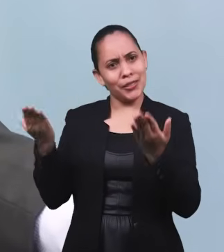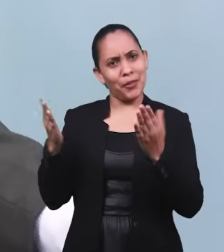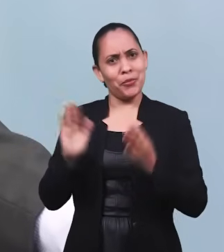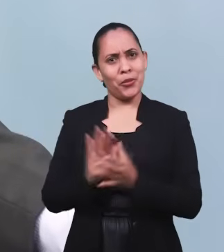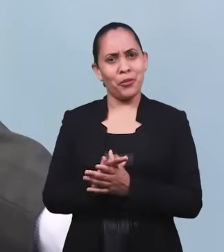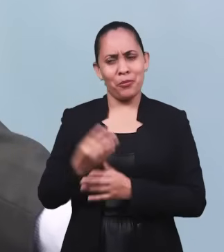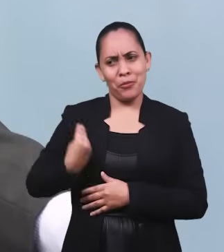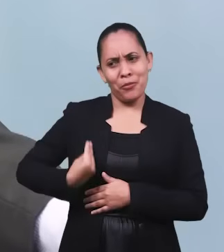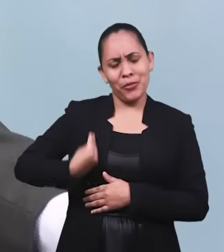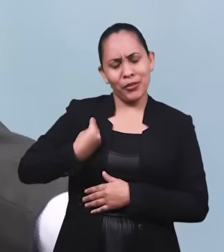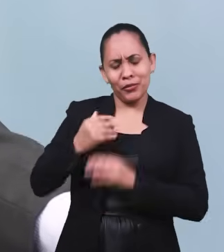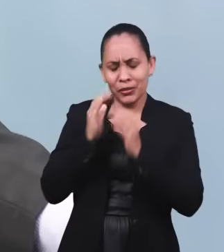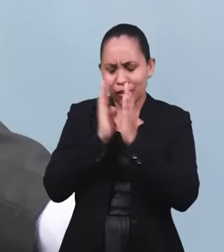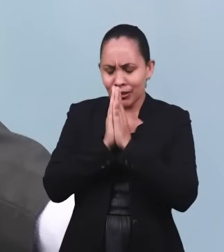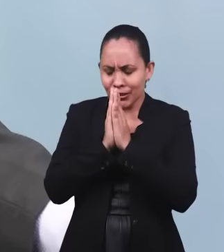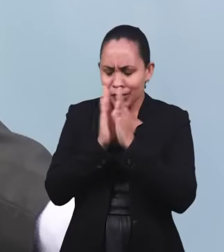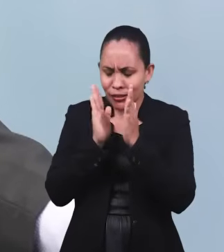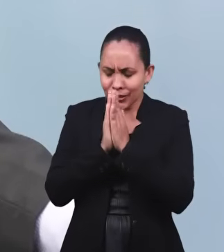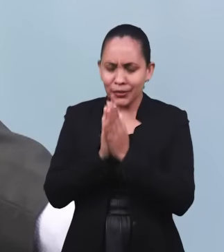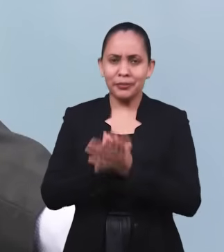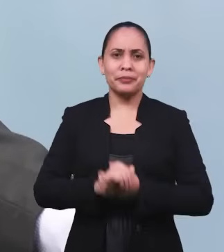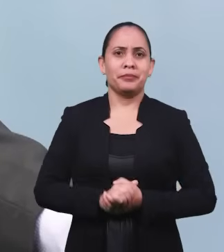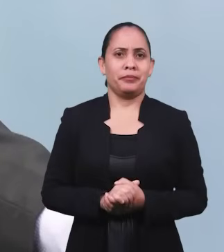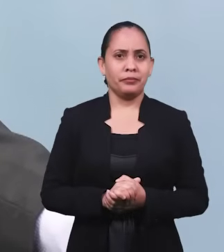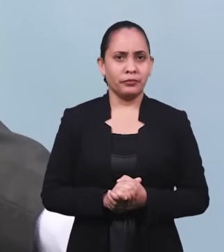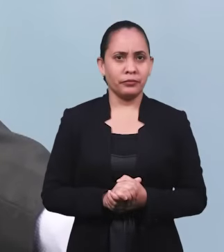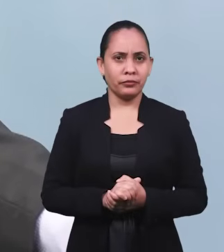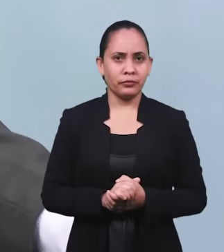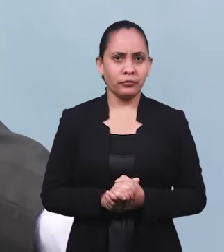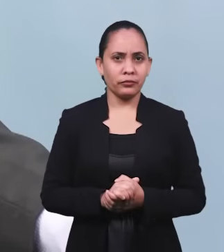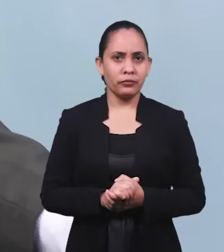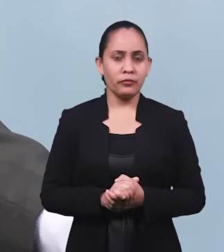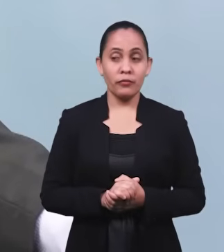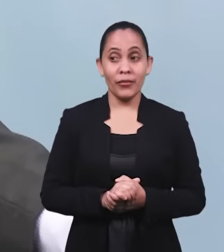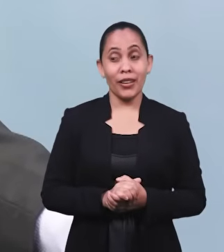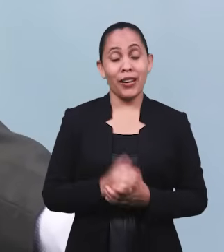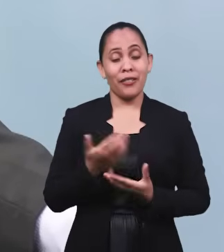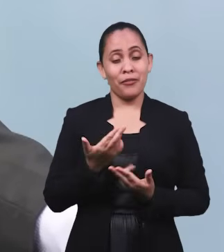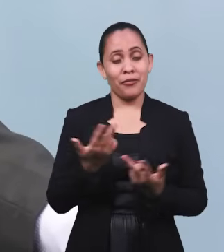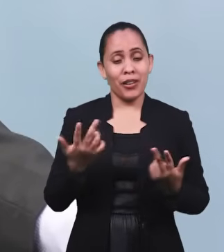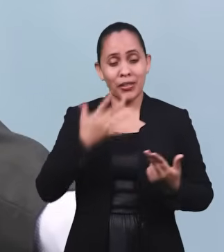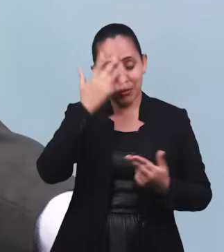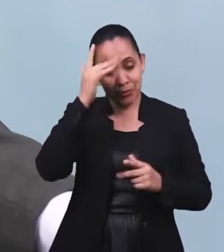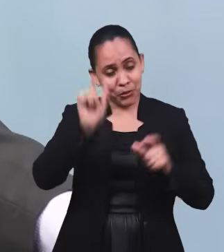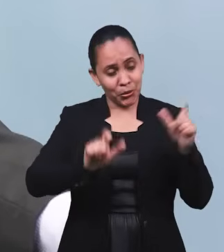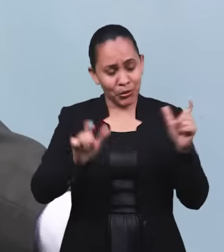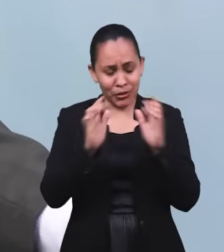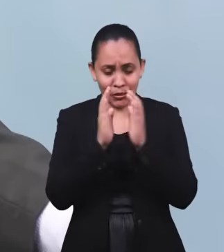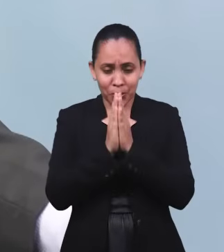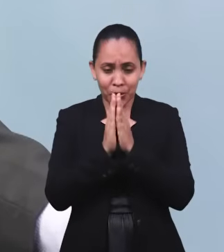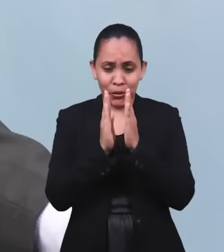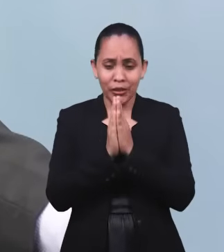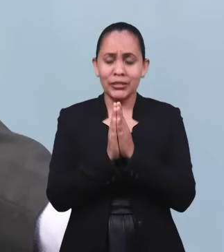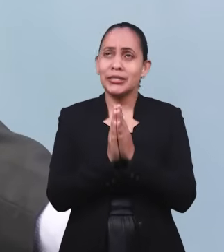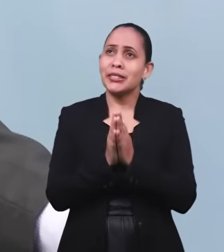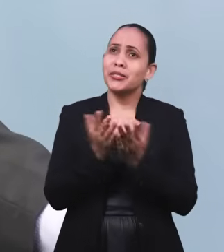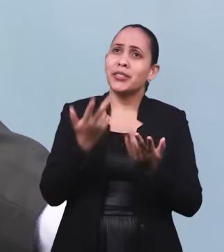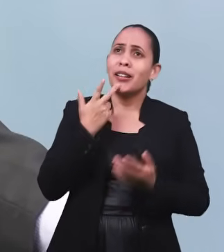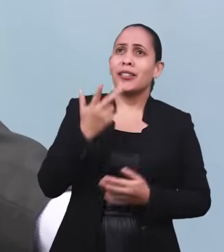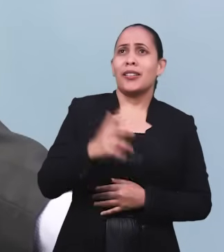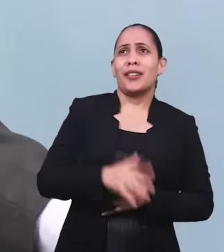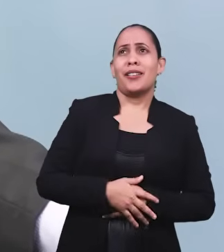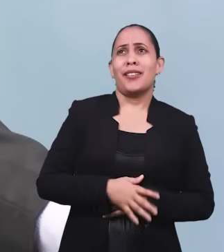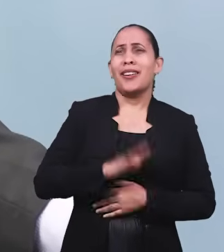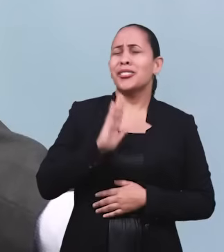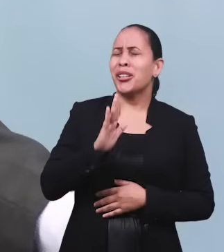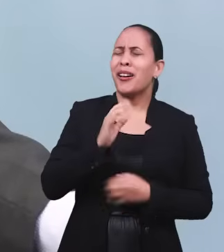de uma vida de oração, Uma vida de oração, porque há muitas pessoas que oram e questionam, poxa, mas